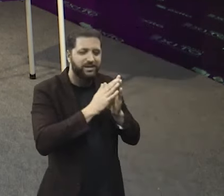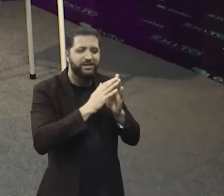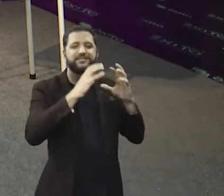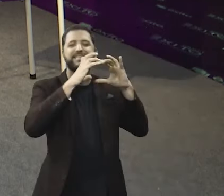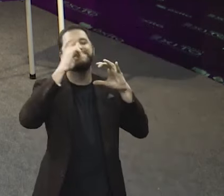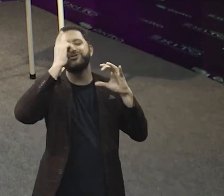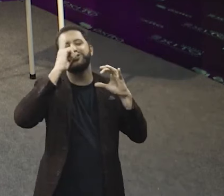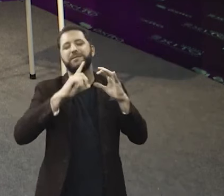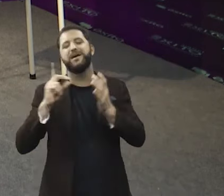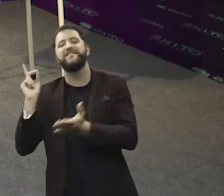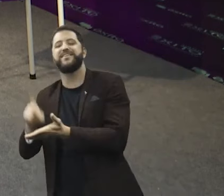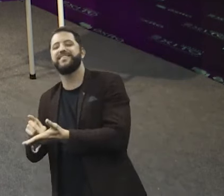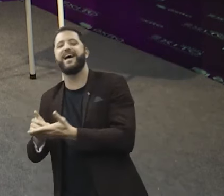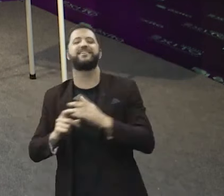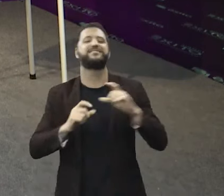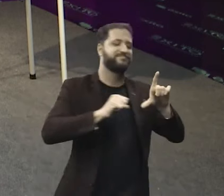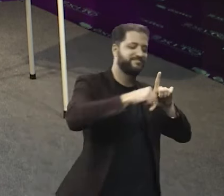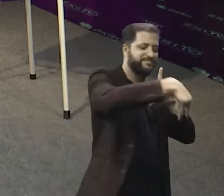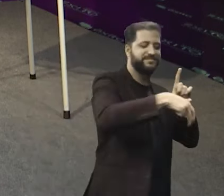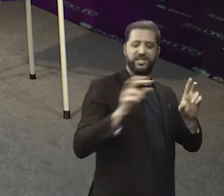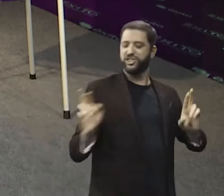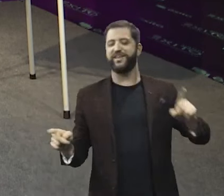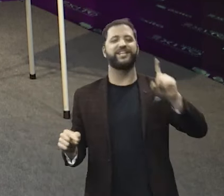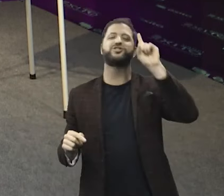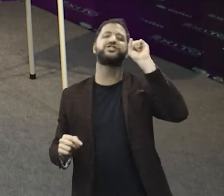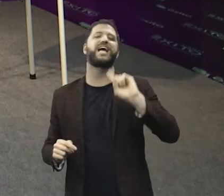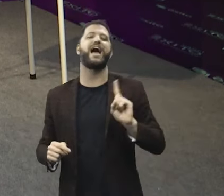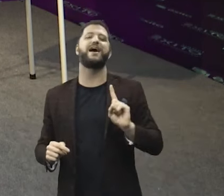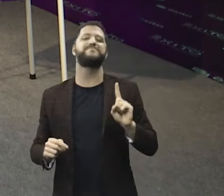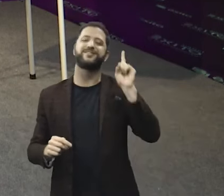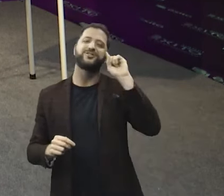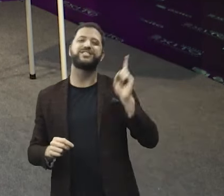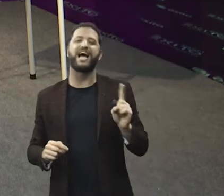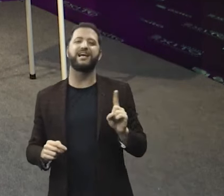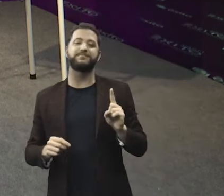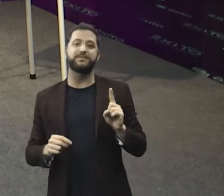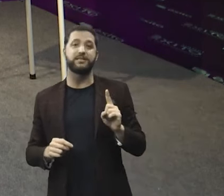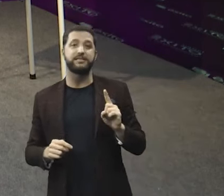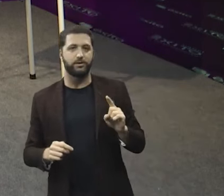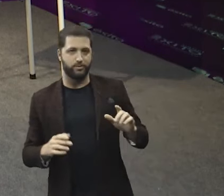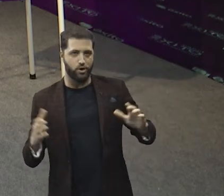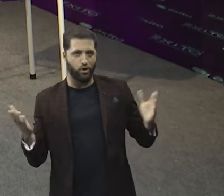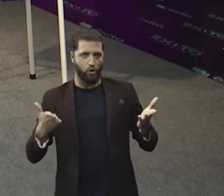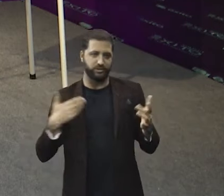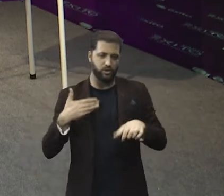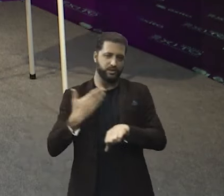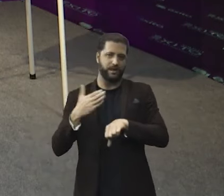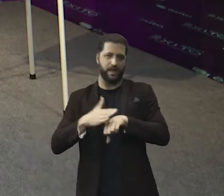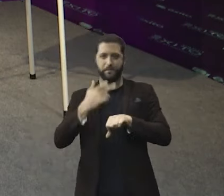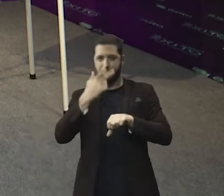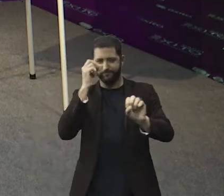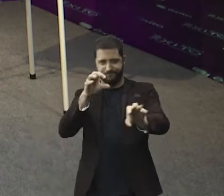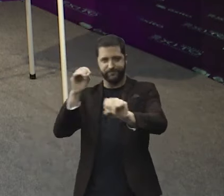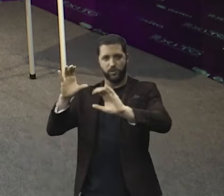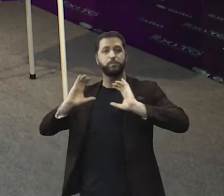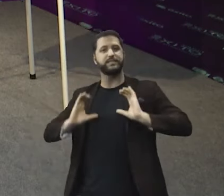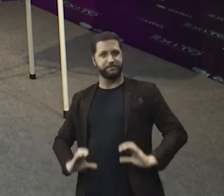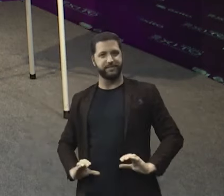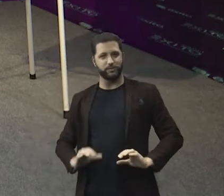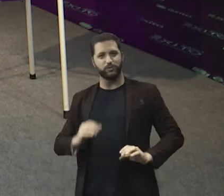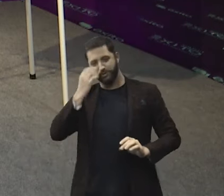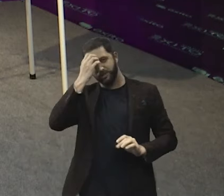tira tanto que isso é tão sério gente que a visualização hoje eu sou treinadora comportamental hoje eu sou uma pessoa que